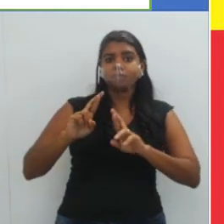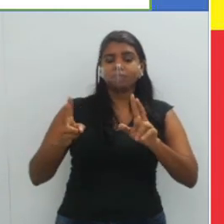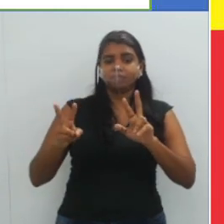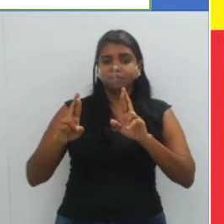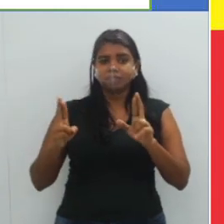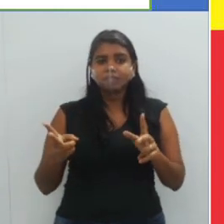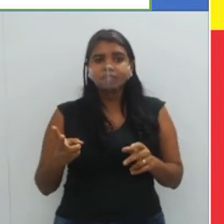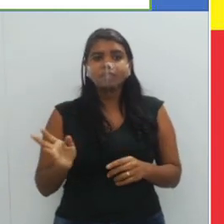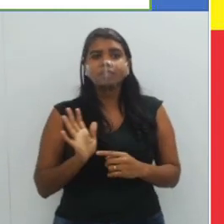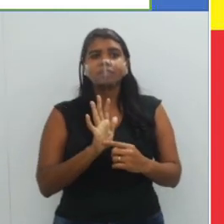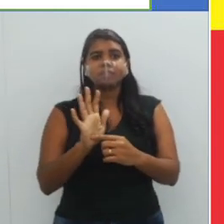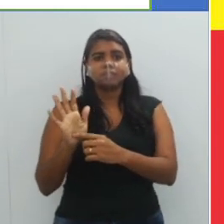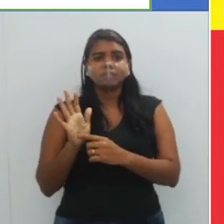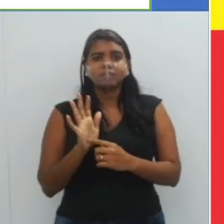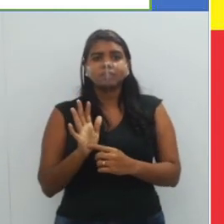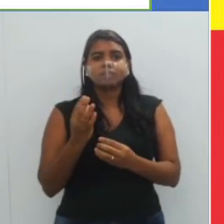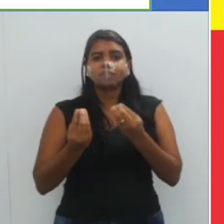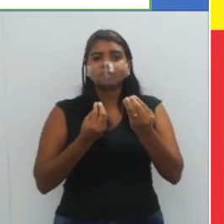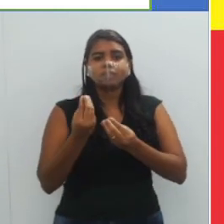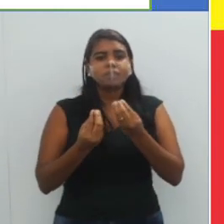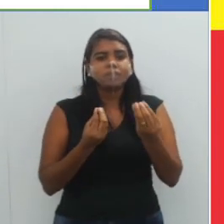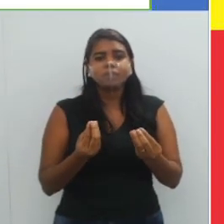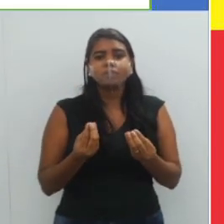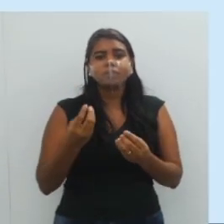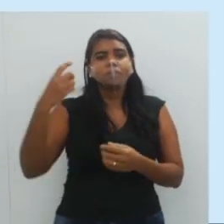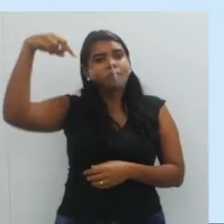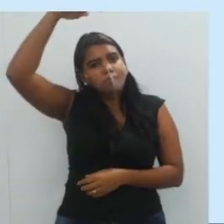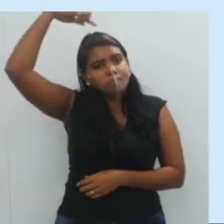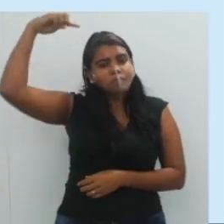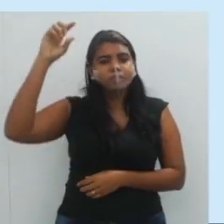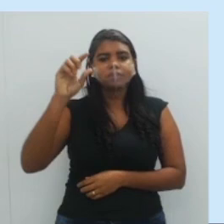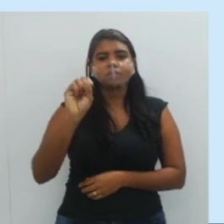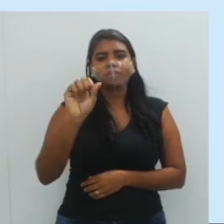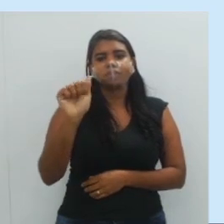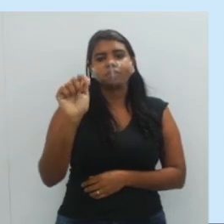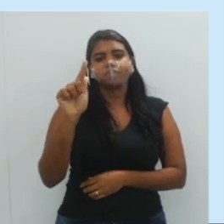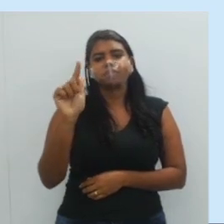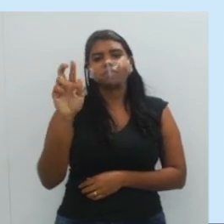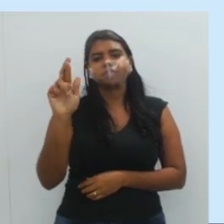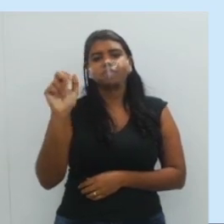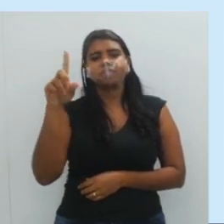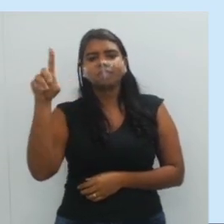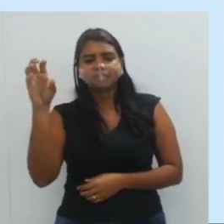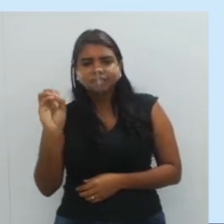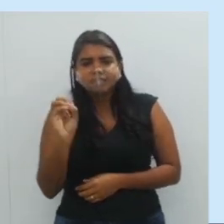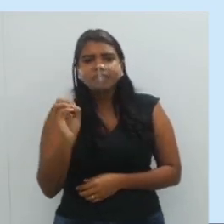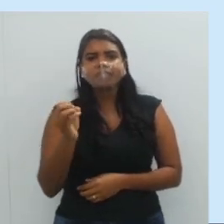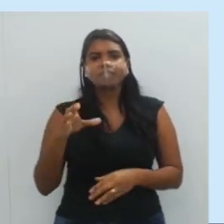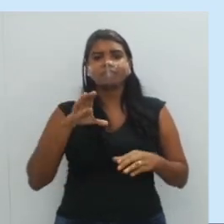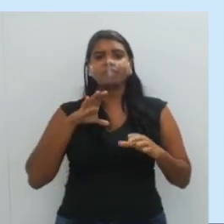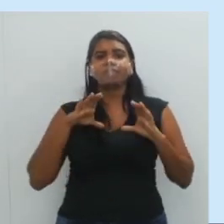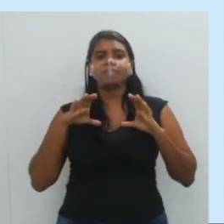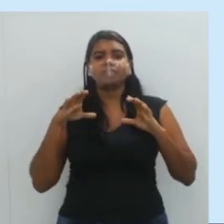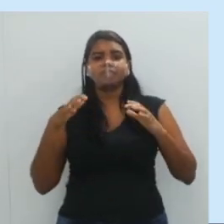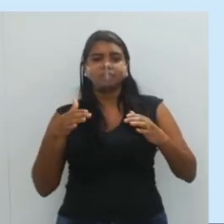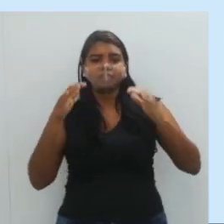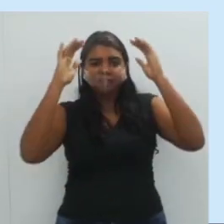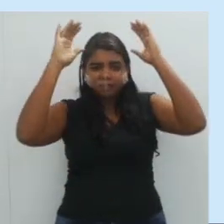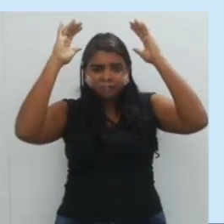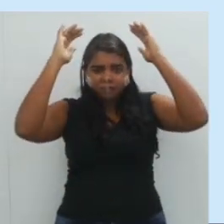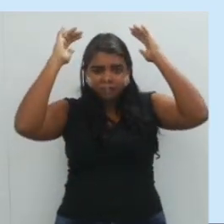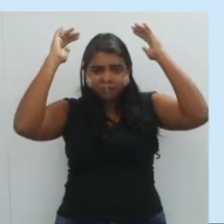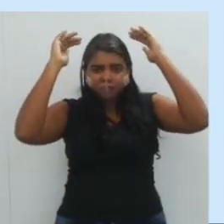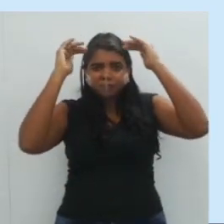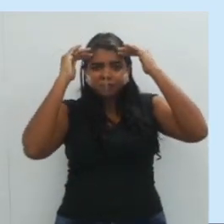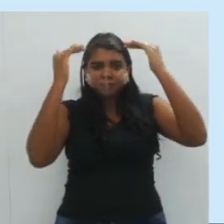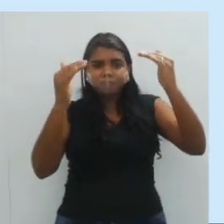um elemento aí tido como sagrado. Então, a palavra sagrado, etimologicamente, certo? É sacratum, que